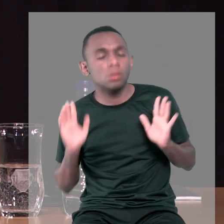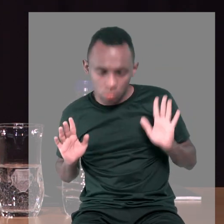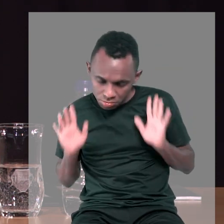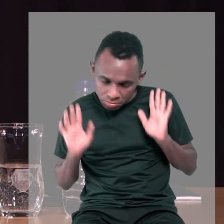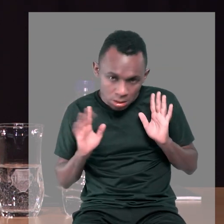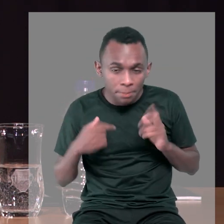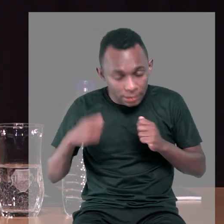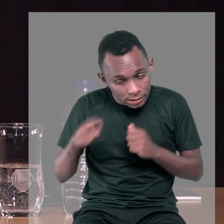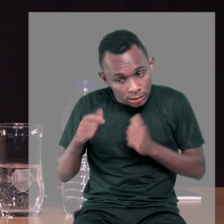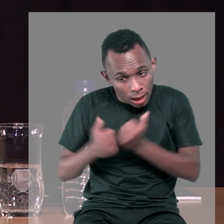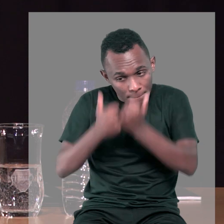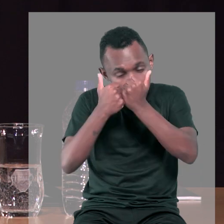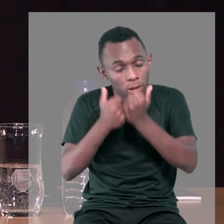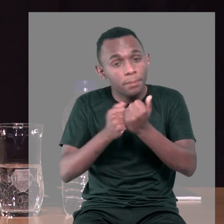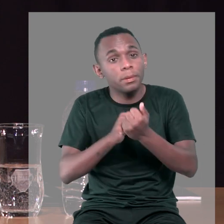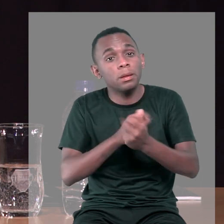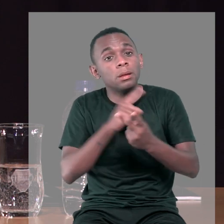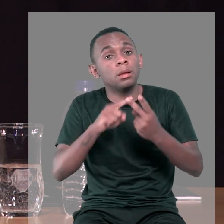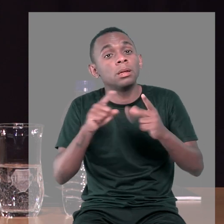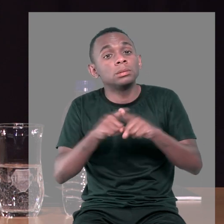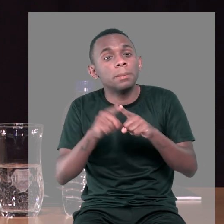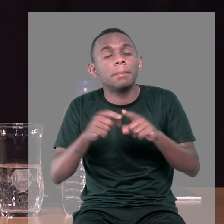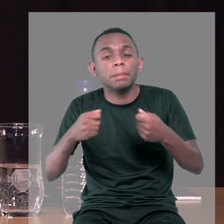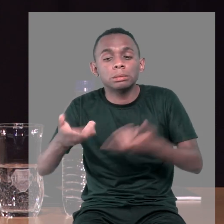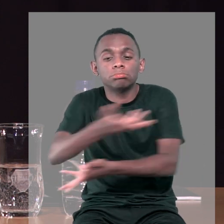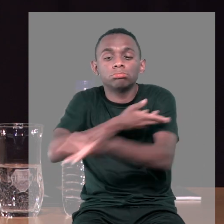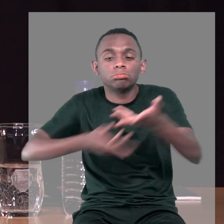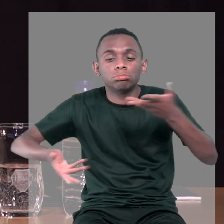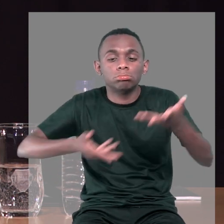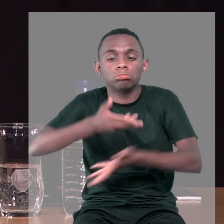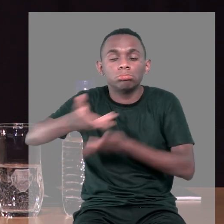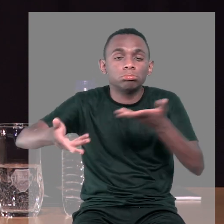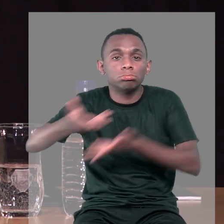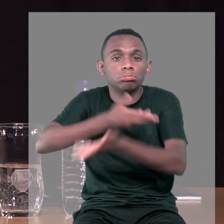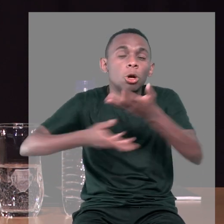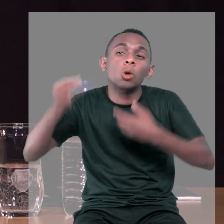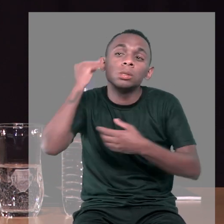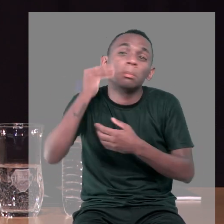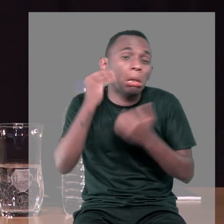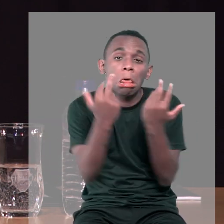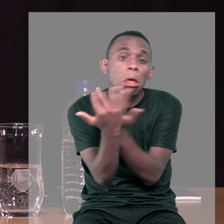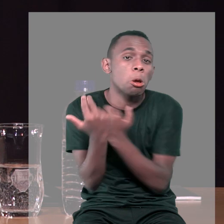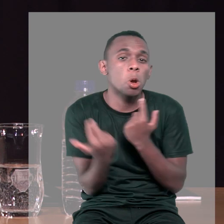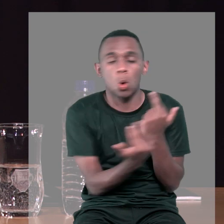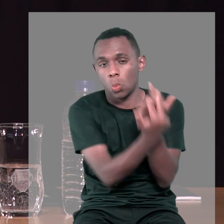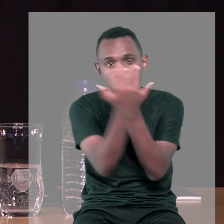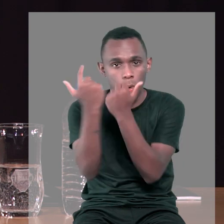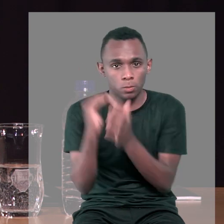partilha, a verdade factual seria, na verdade, vítima de um subjetivismo.